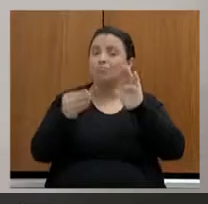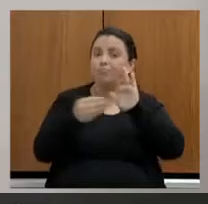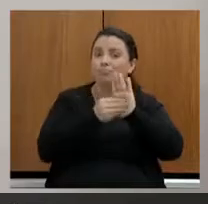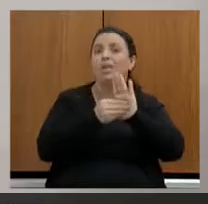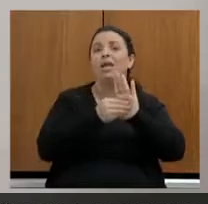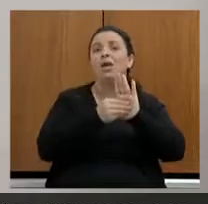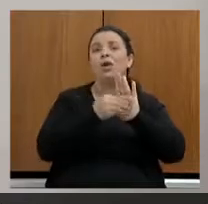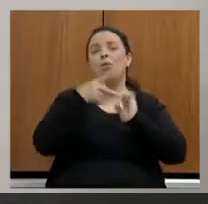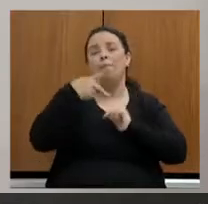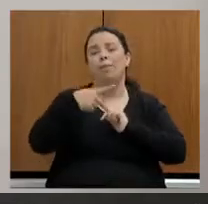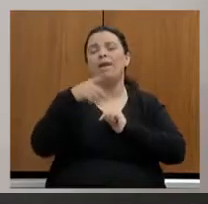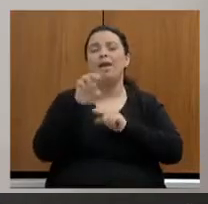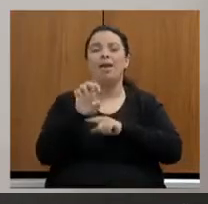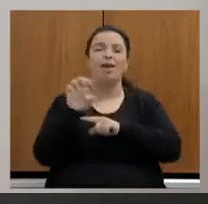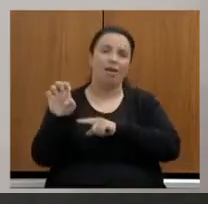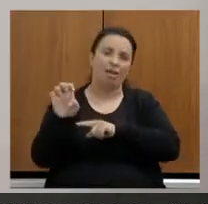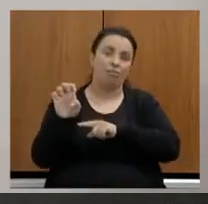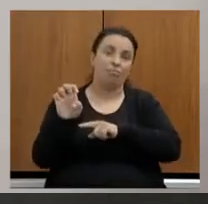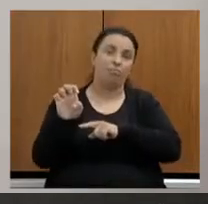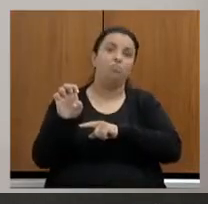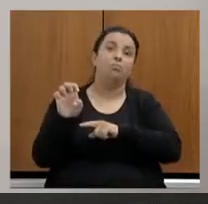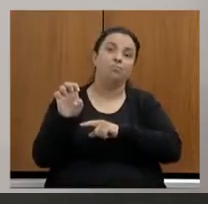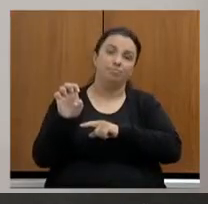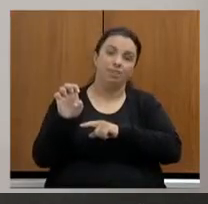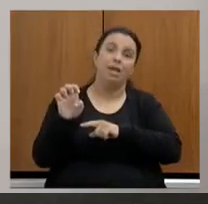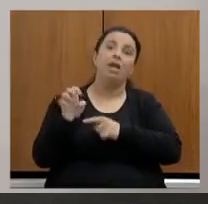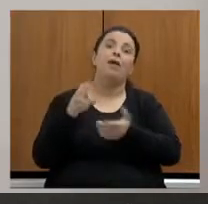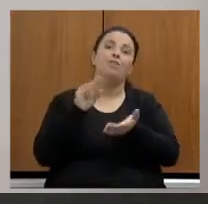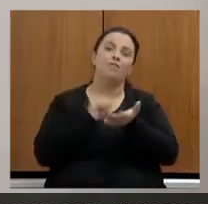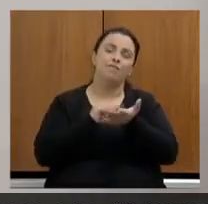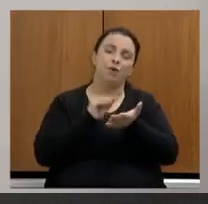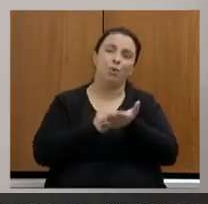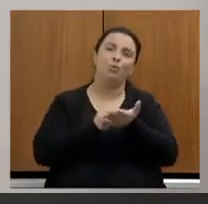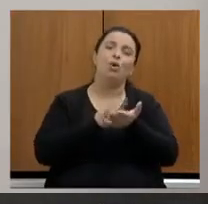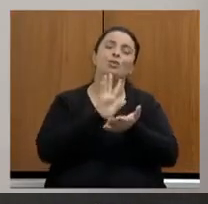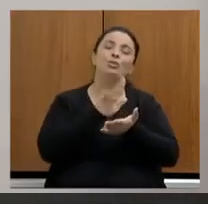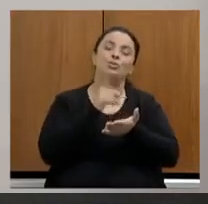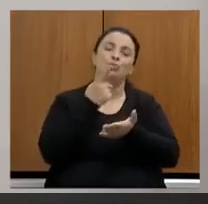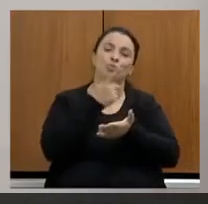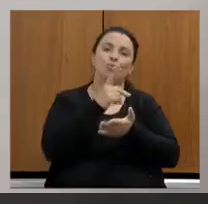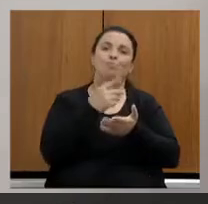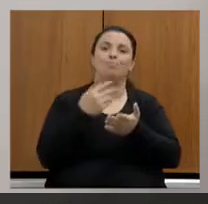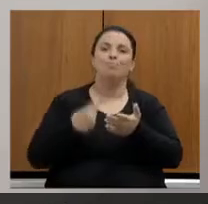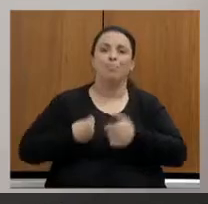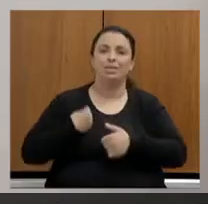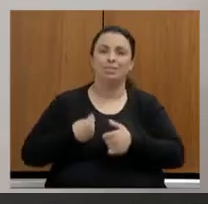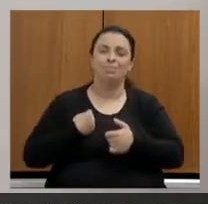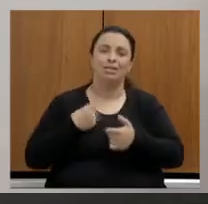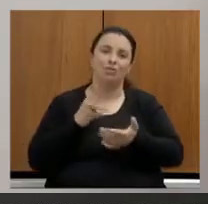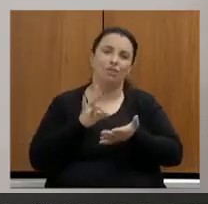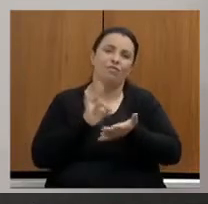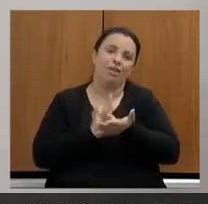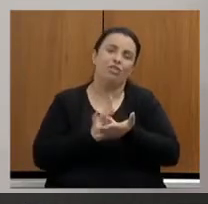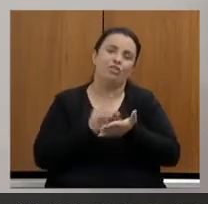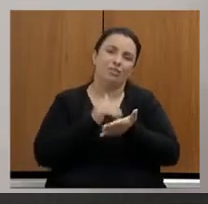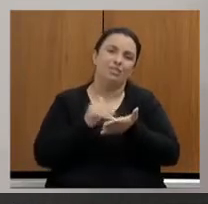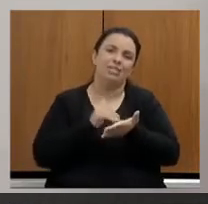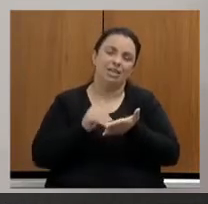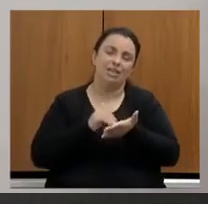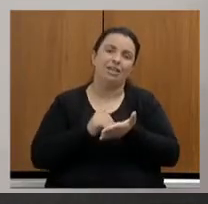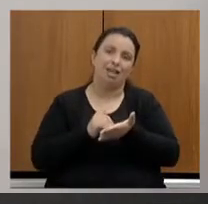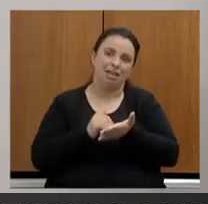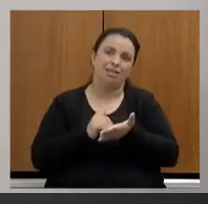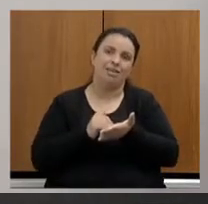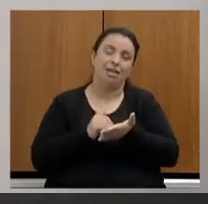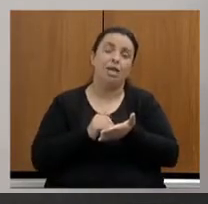que é o plano estadual de educação nos fez muita falta essa ausência de pose o quanto e participação efetiva da Secretaria de Estado